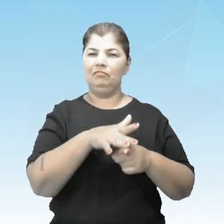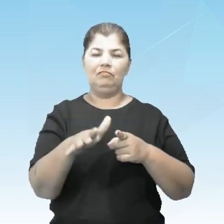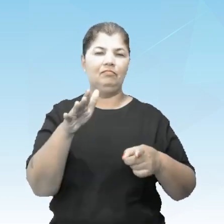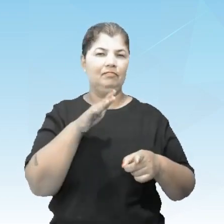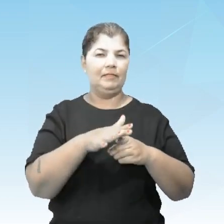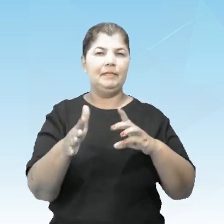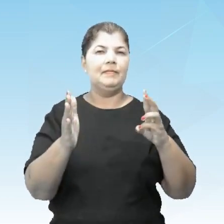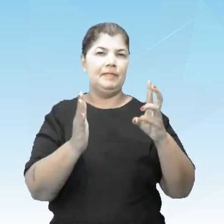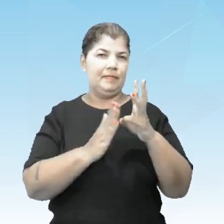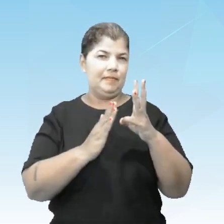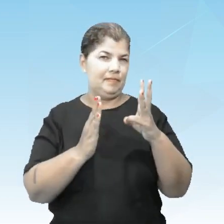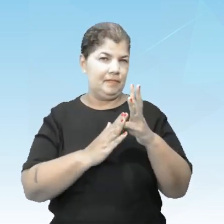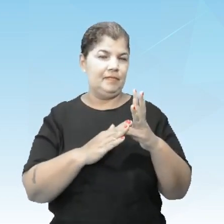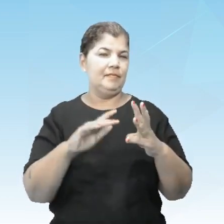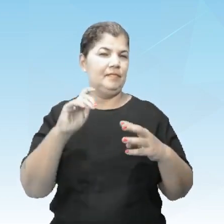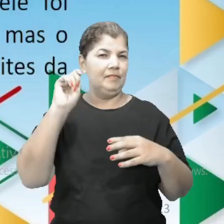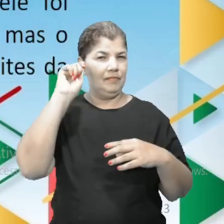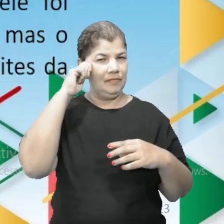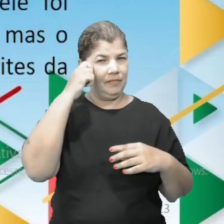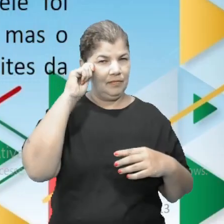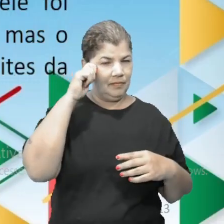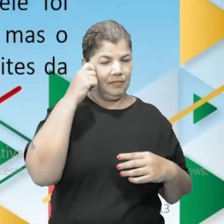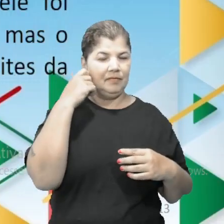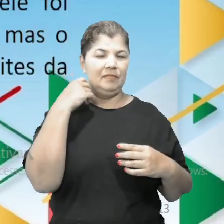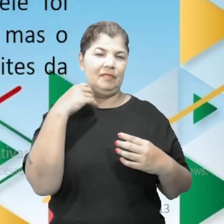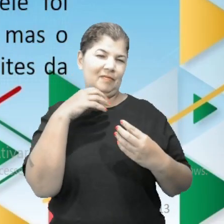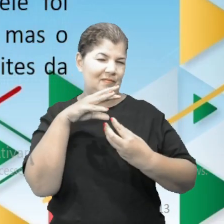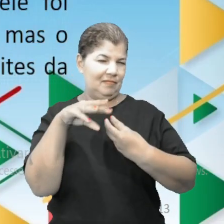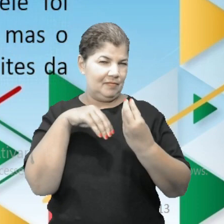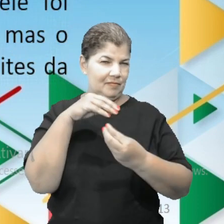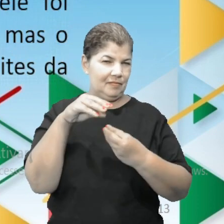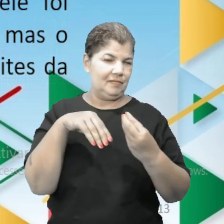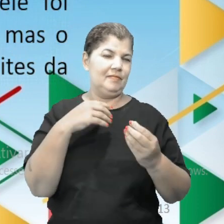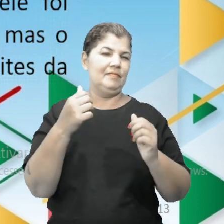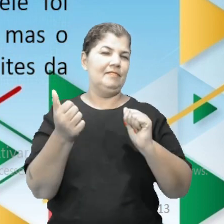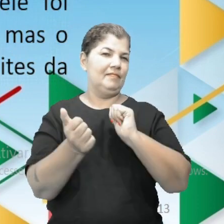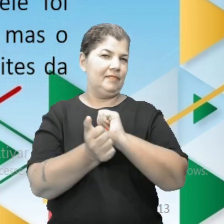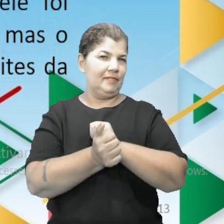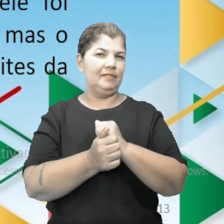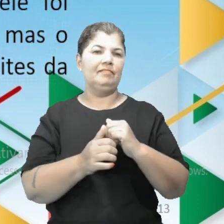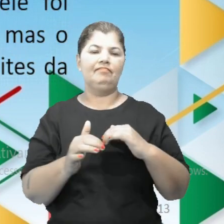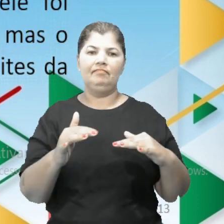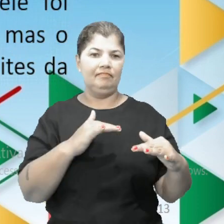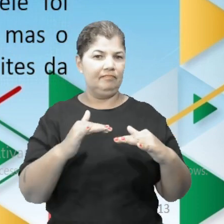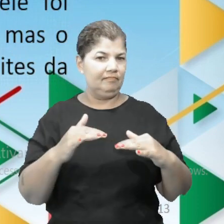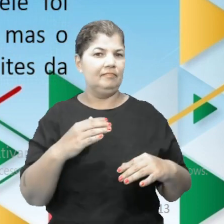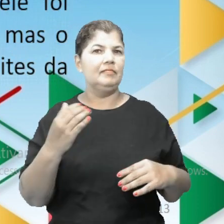mestiços, negros escravizados. Então o movimento se alastrou